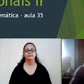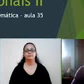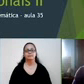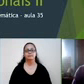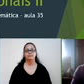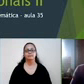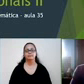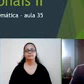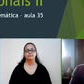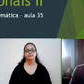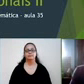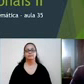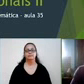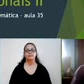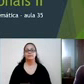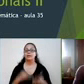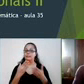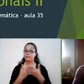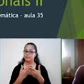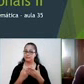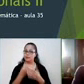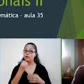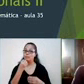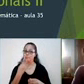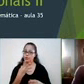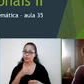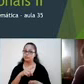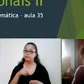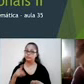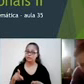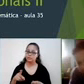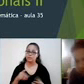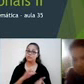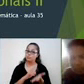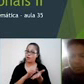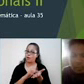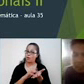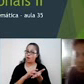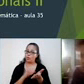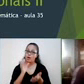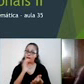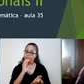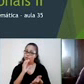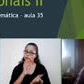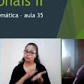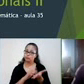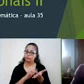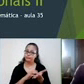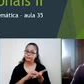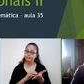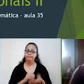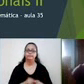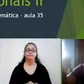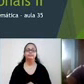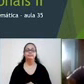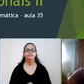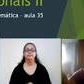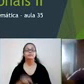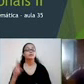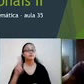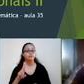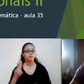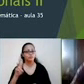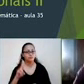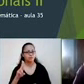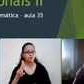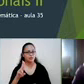Bom, gente, para essa aula seria bom se vocês pudessem pegar uma calculadora rapidinho, mas a gente só vai